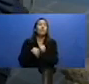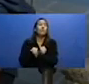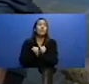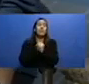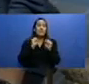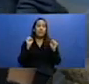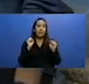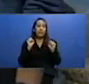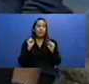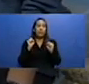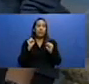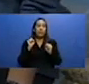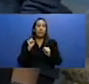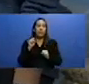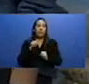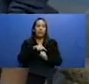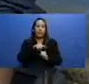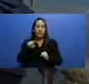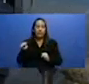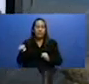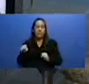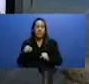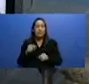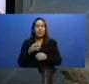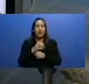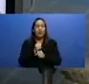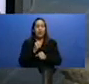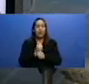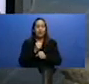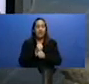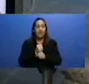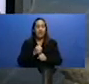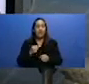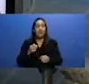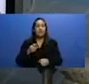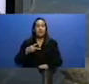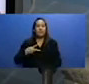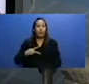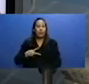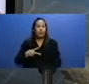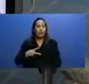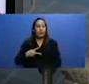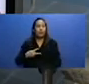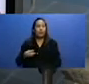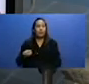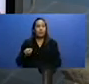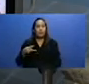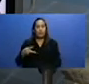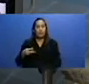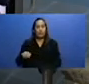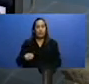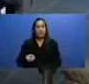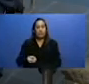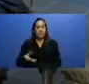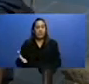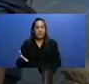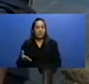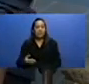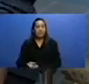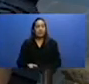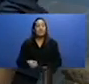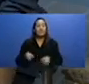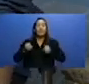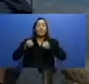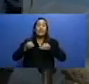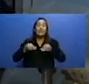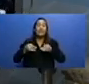provável que você obtenha a soma 2 no lançamento de 2 dados? Justifique, quer dizer, explique por